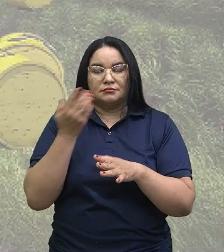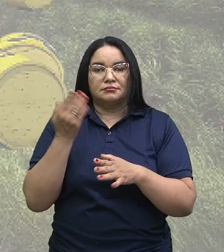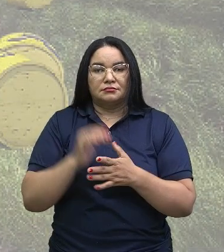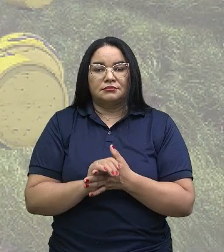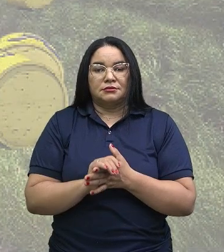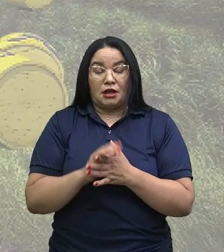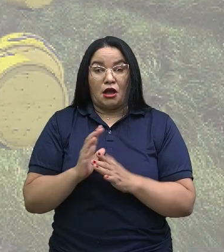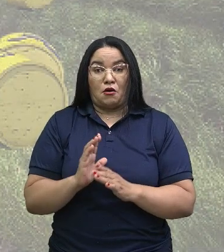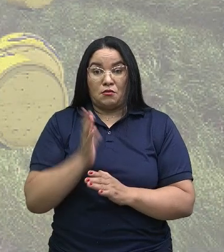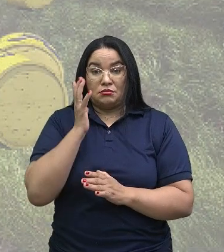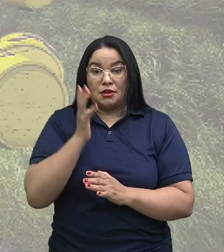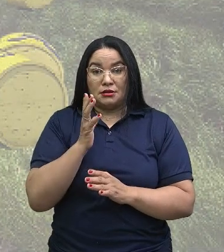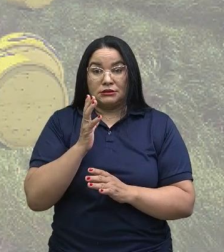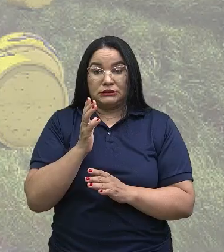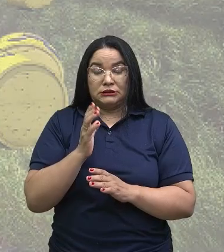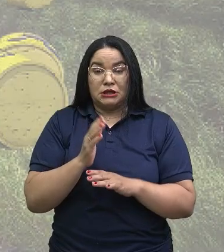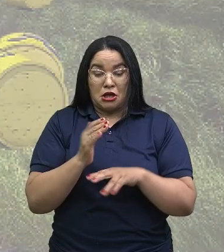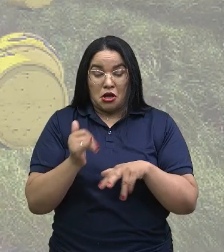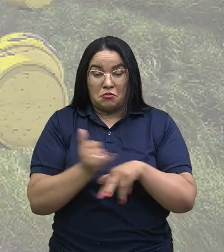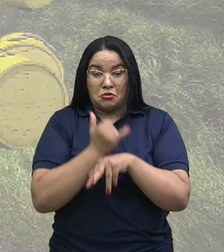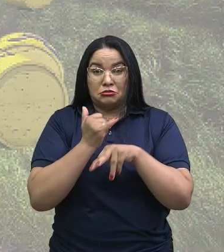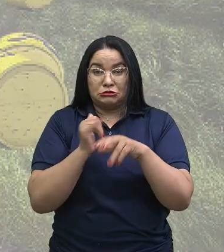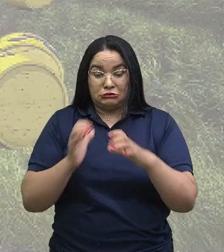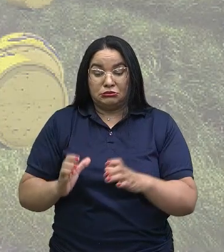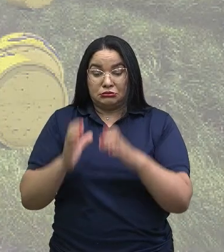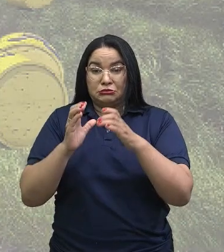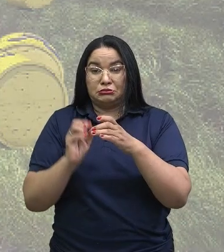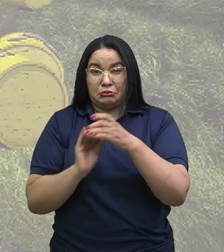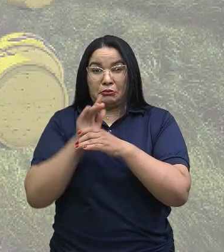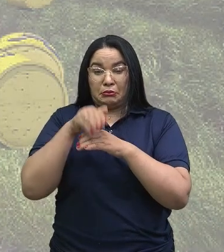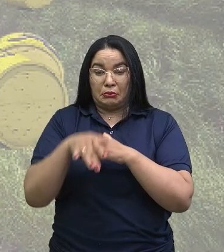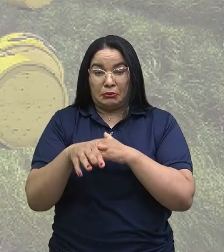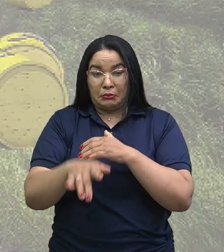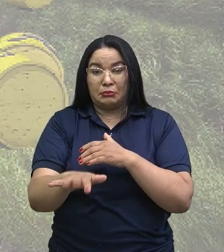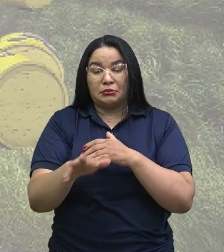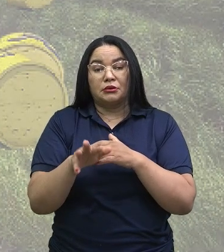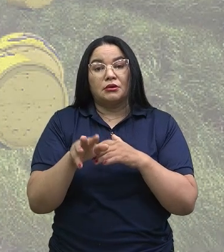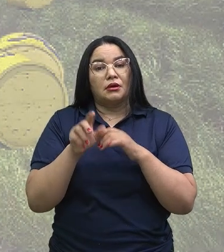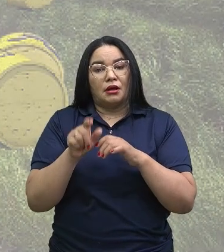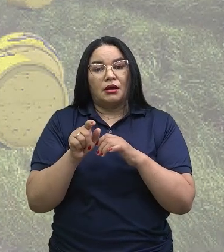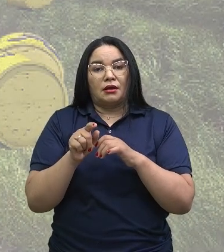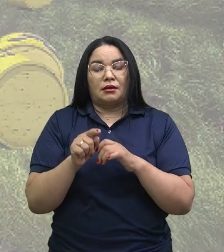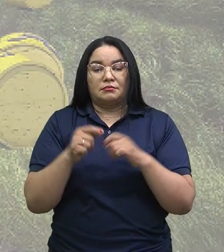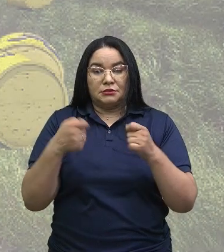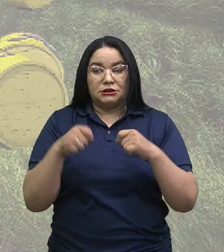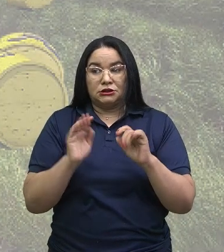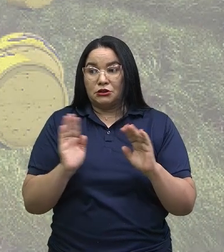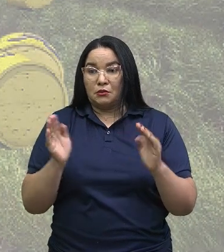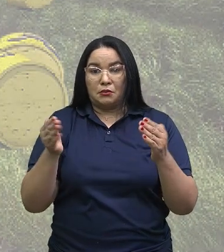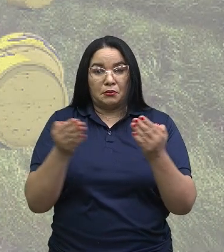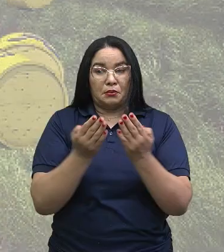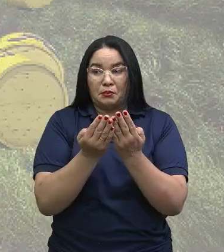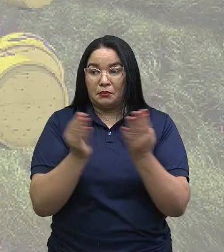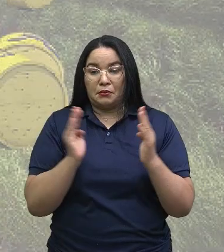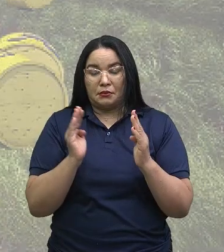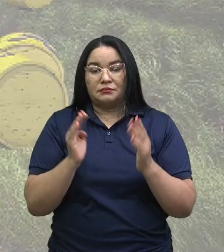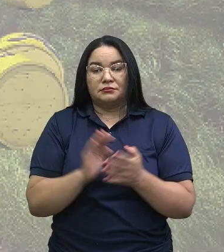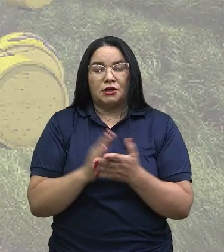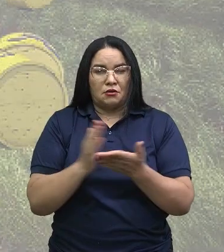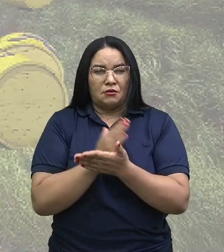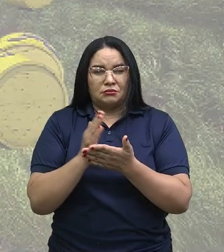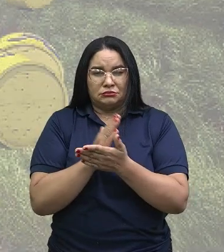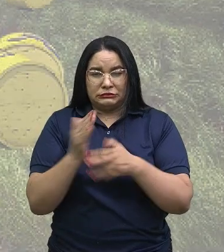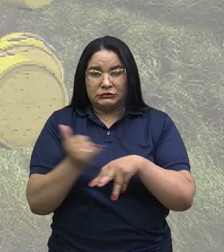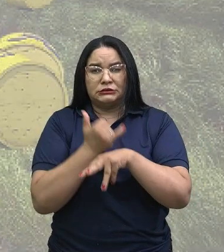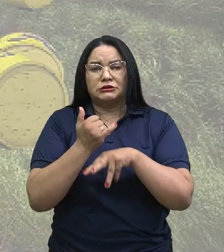acontece um acidente nuclear, ali é realmente isolado, tá bom? Então vamos ver alguns acidentes